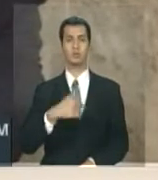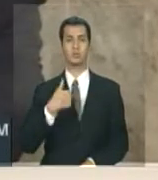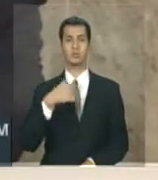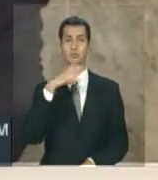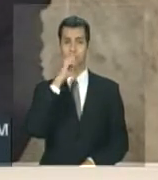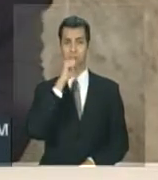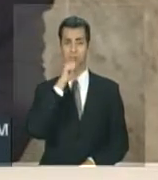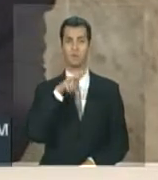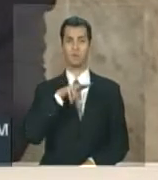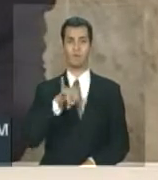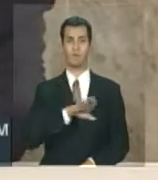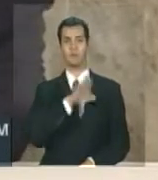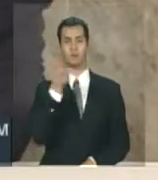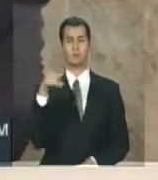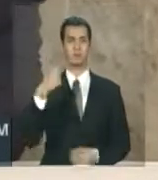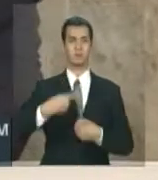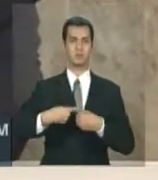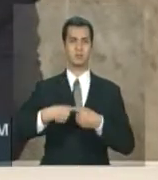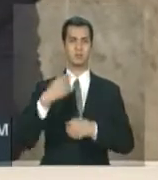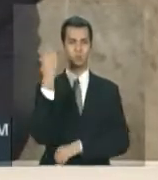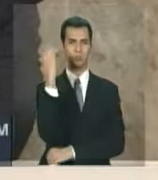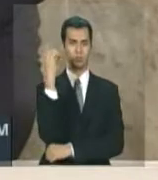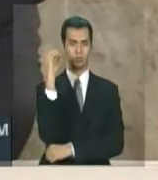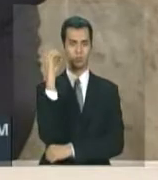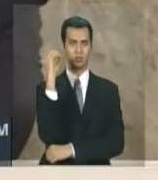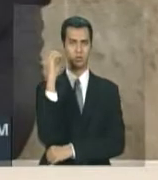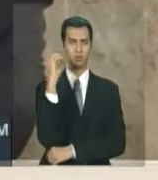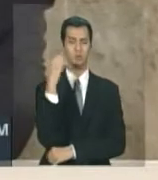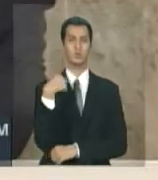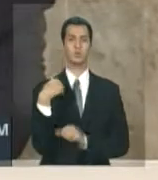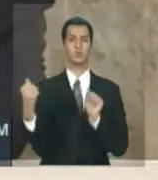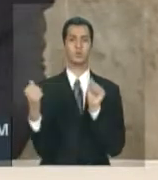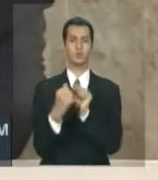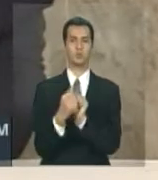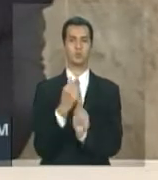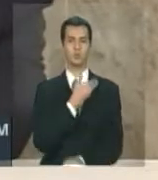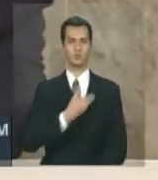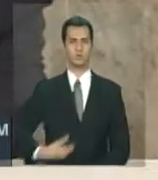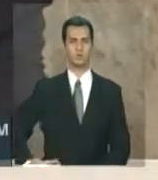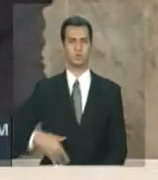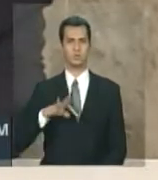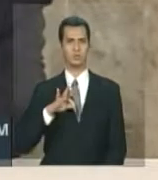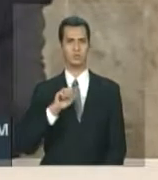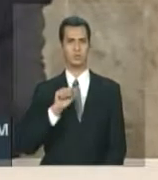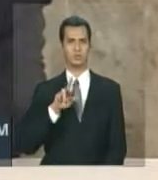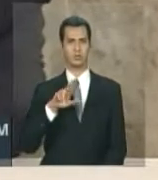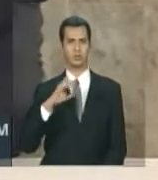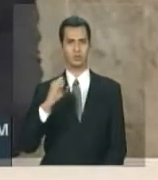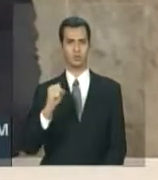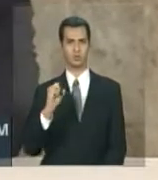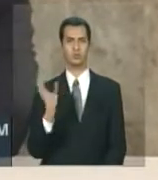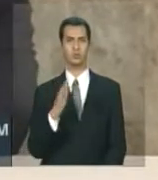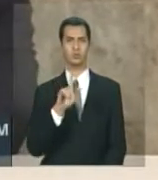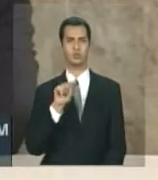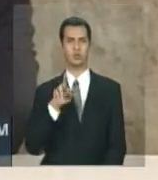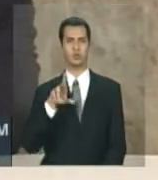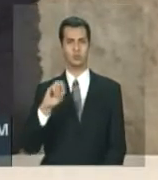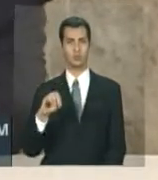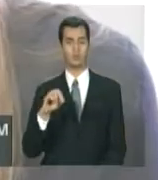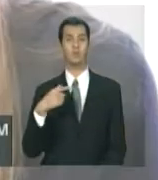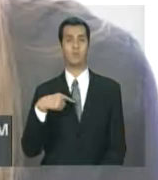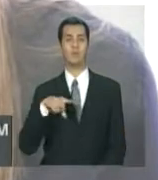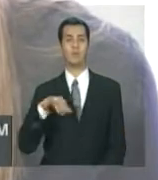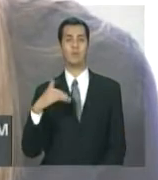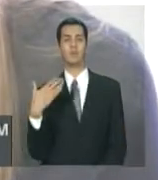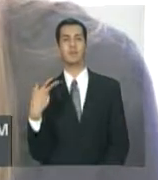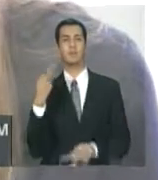Eu sábado irei a Porto Alegre. E com o governador Tarso Genro, eu visitarei a